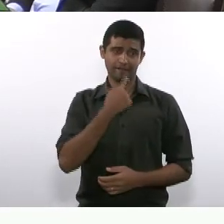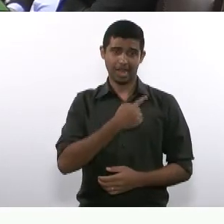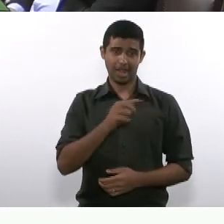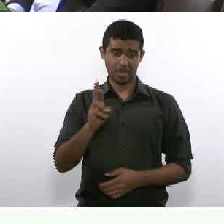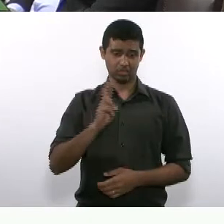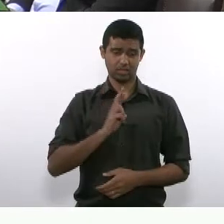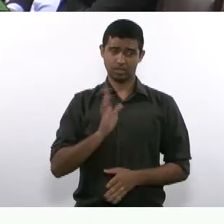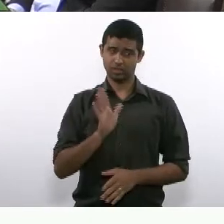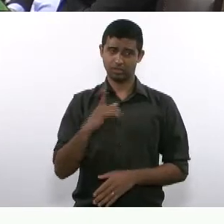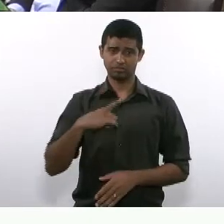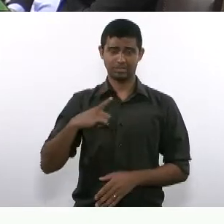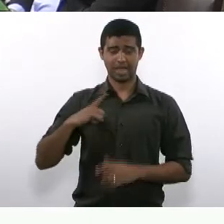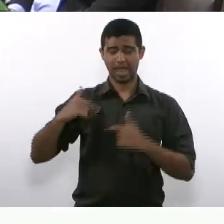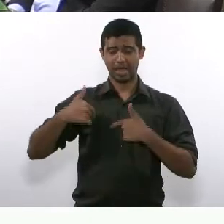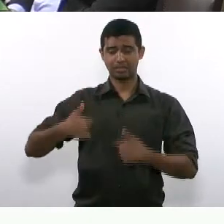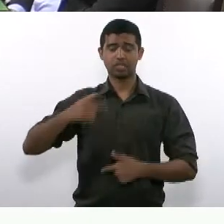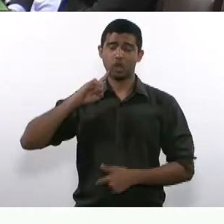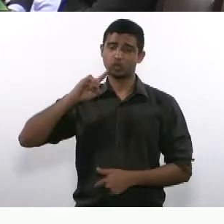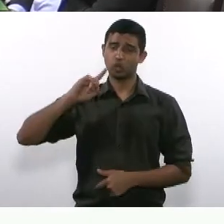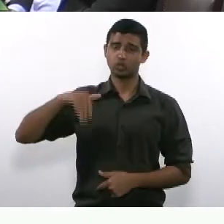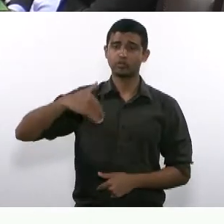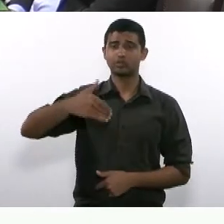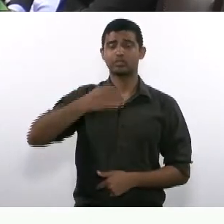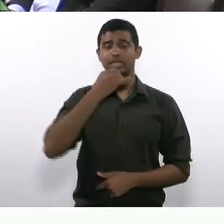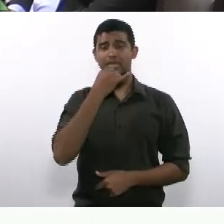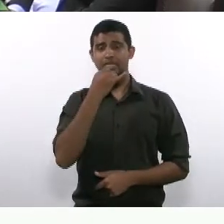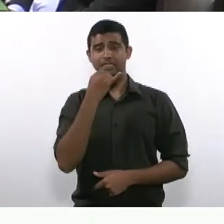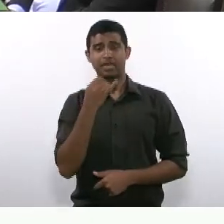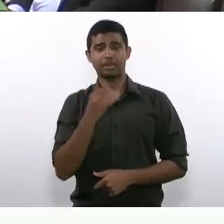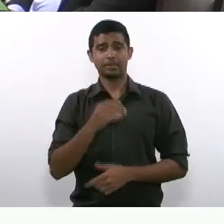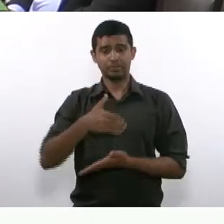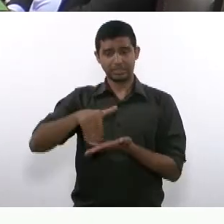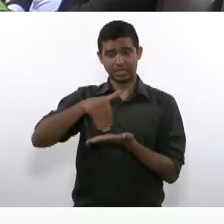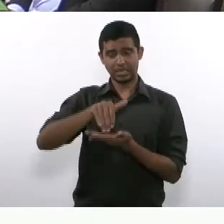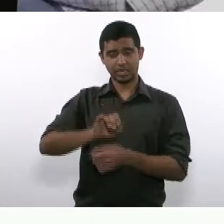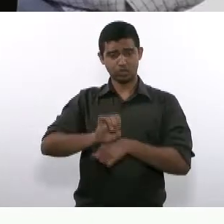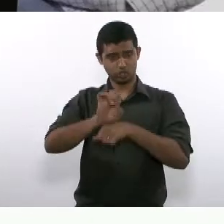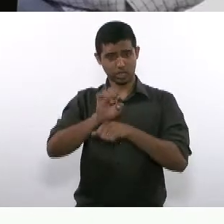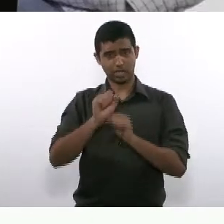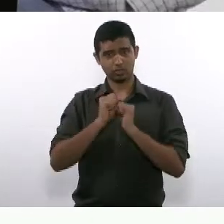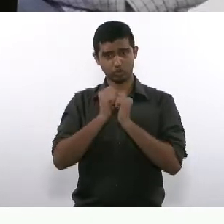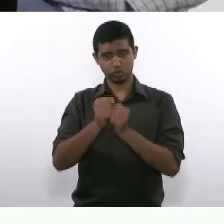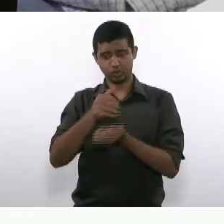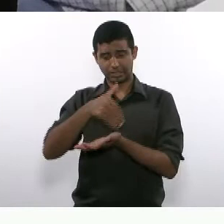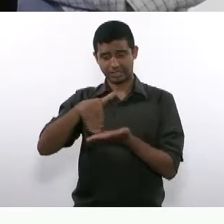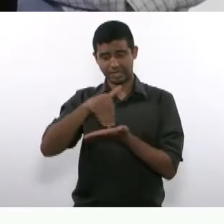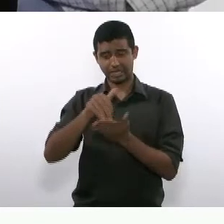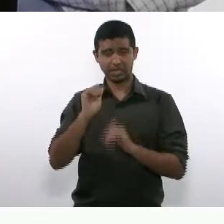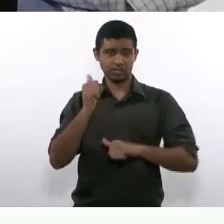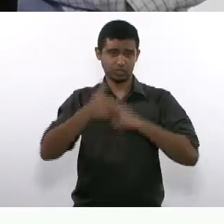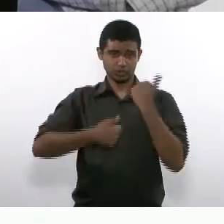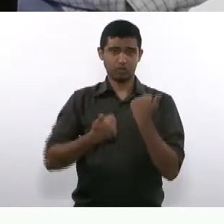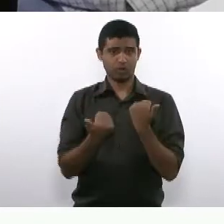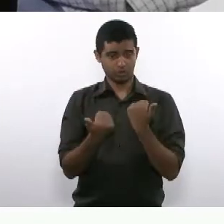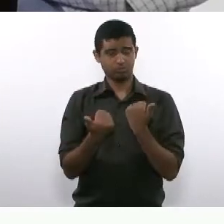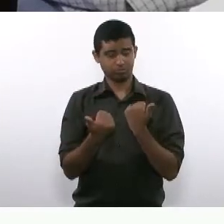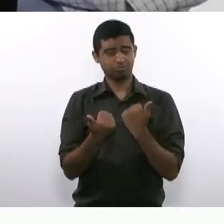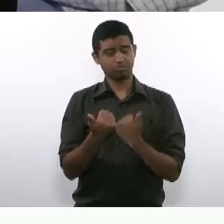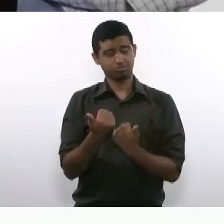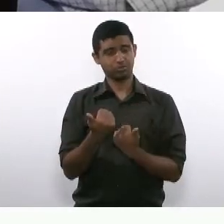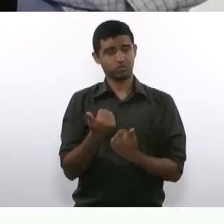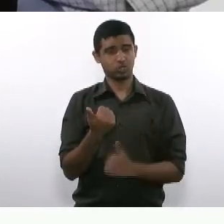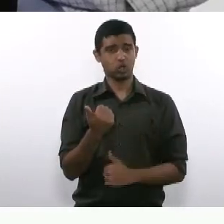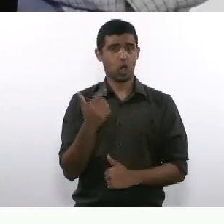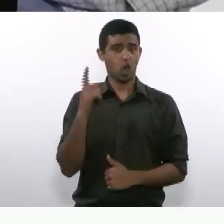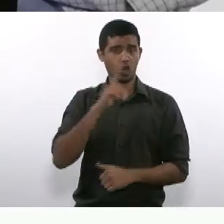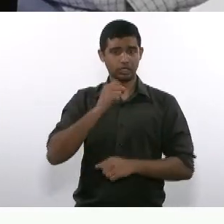são do nosso dia a dia. A Secretaria de Estado de Turismo, junto com a Secretaria de Esportes, teve um papel fundamental na captação do final do Comembol ano que